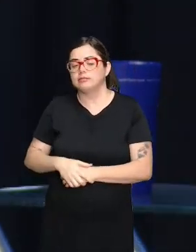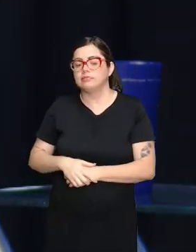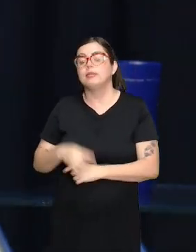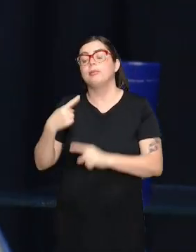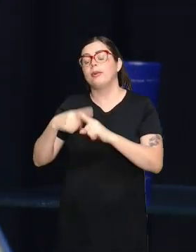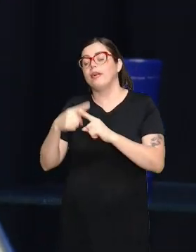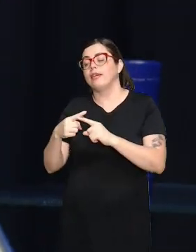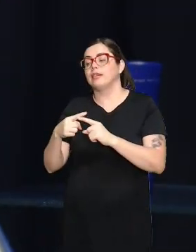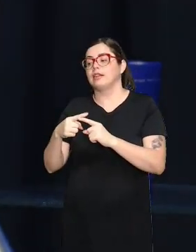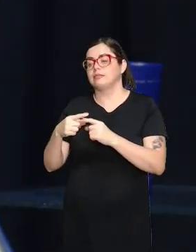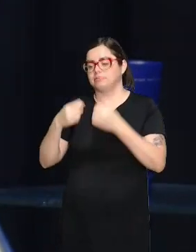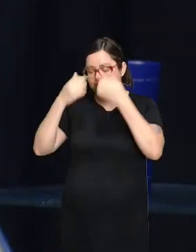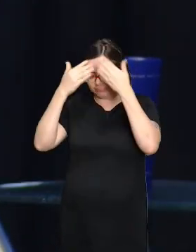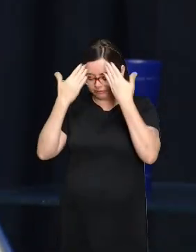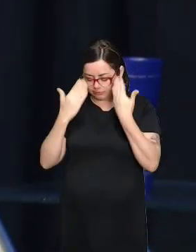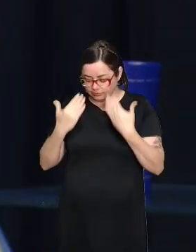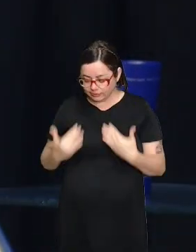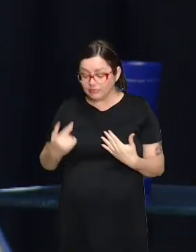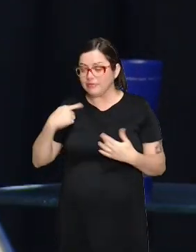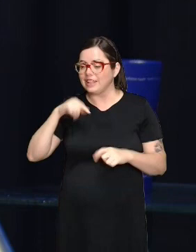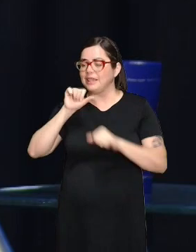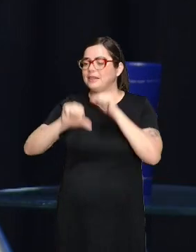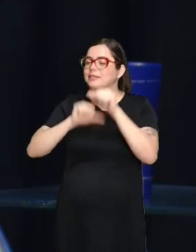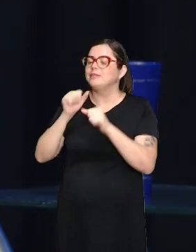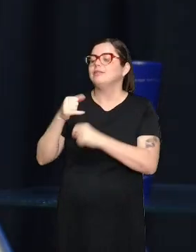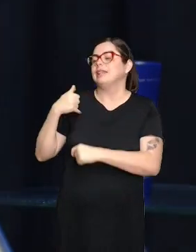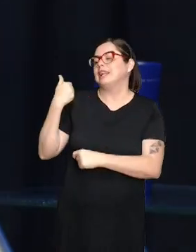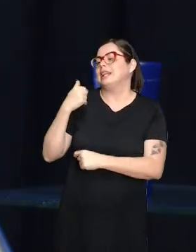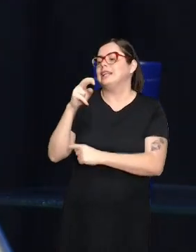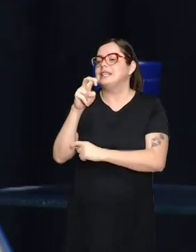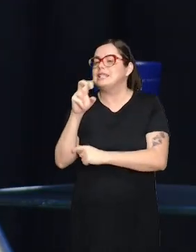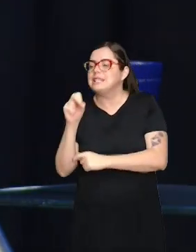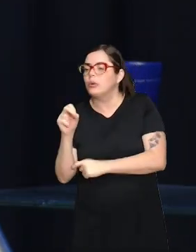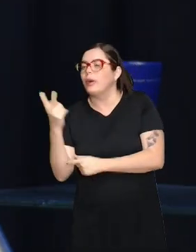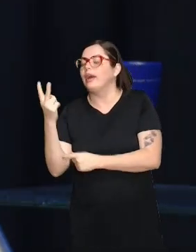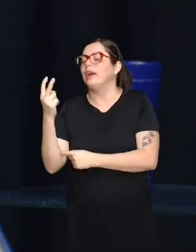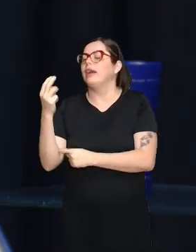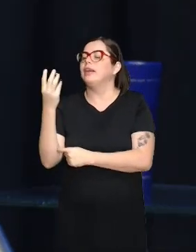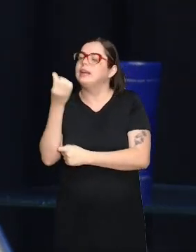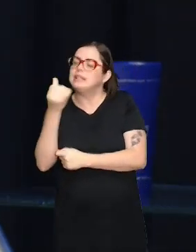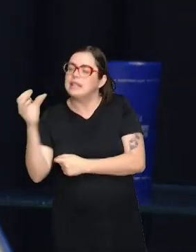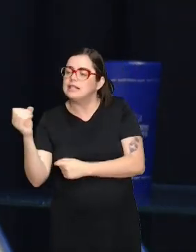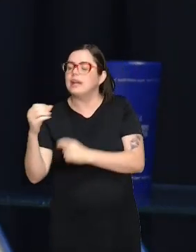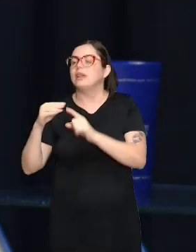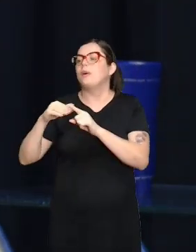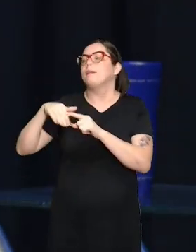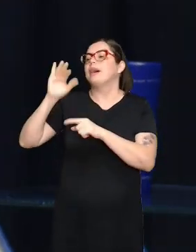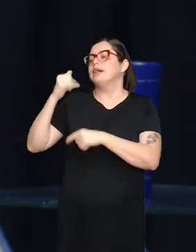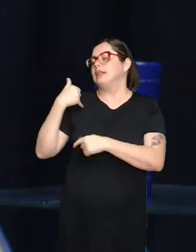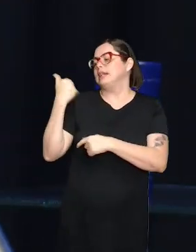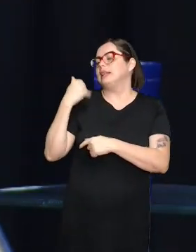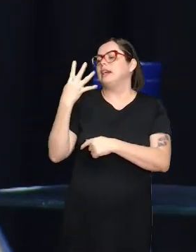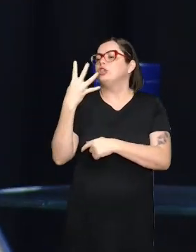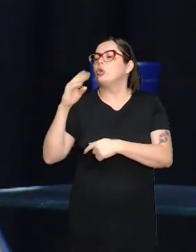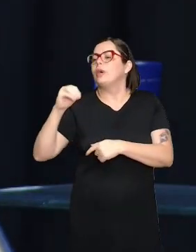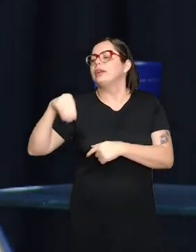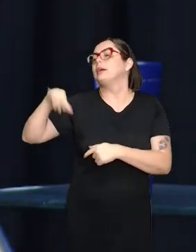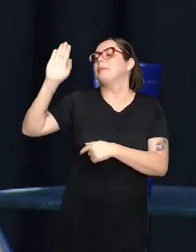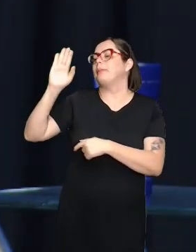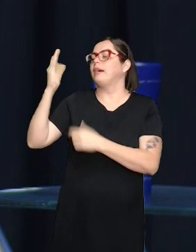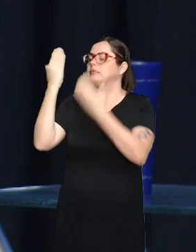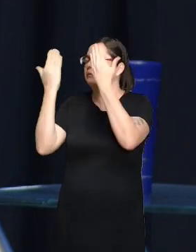ter mais de 50, 60 anos, ou até às vezes menos, né, mais de 40, sei lá, não sabe mexer